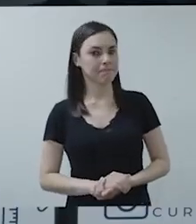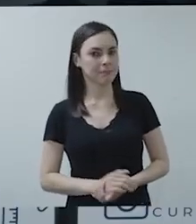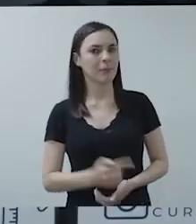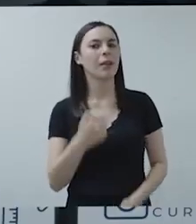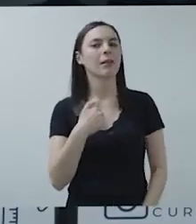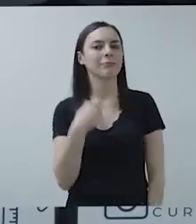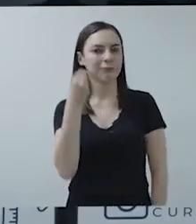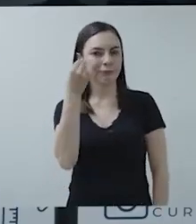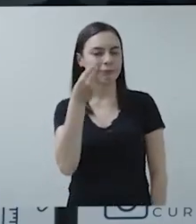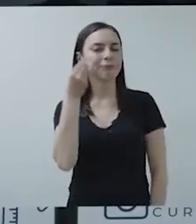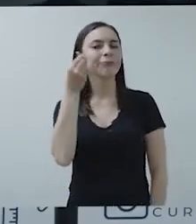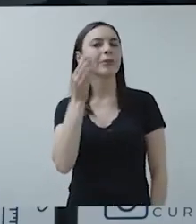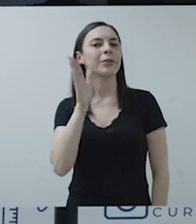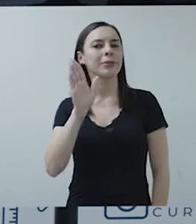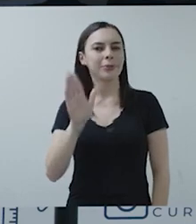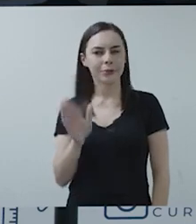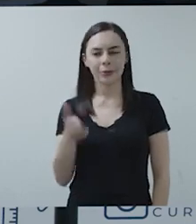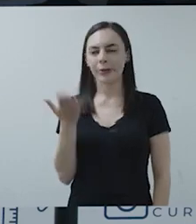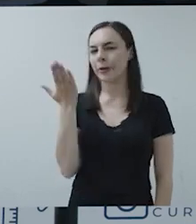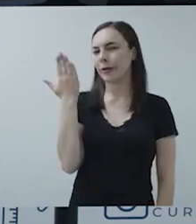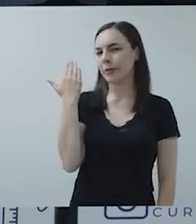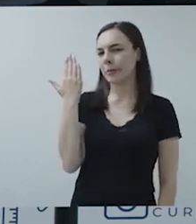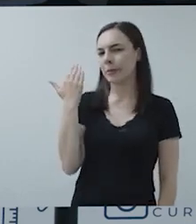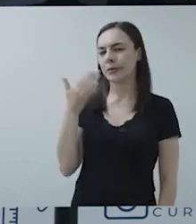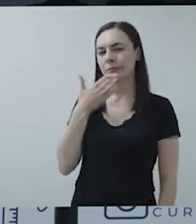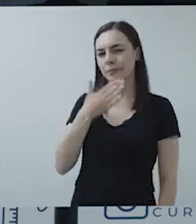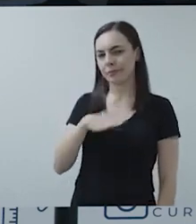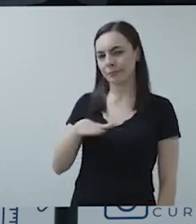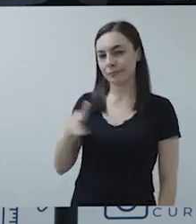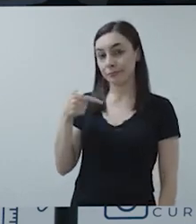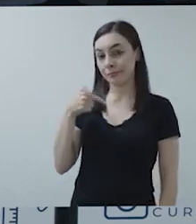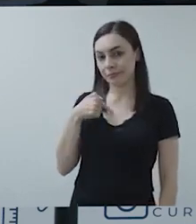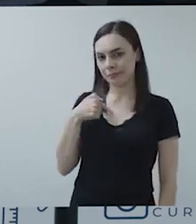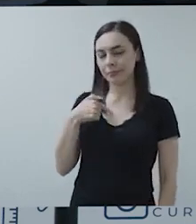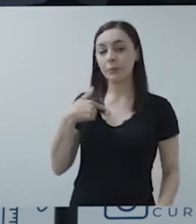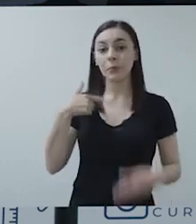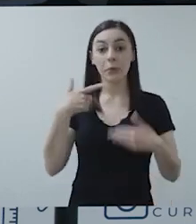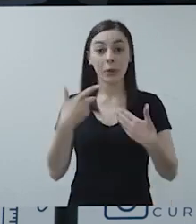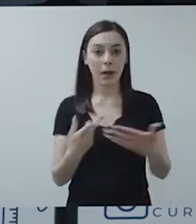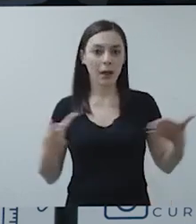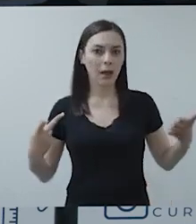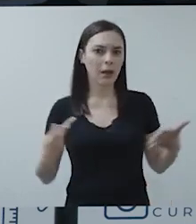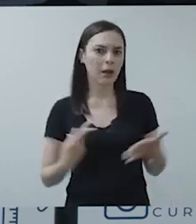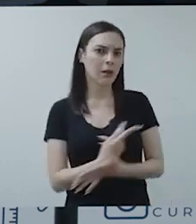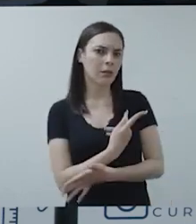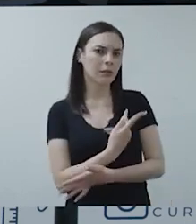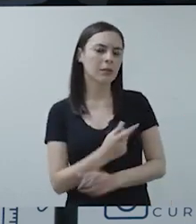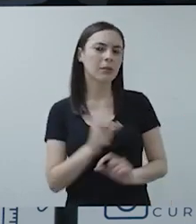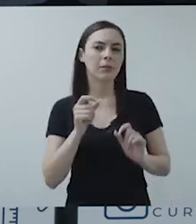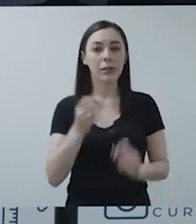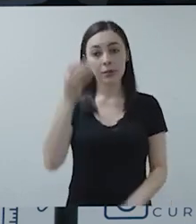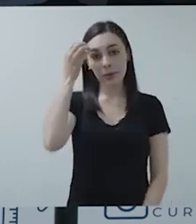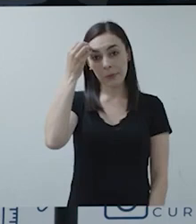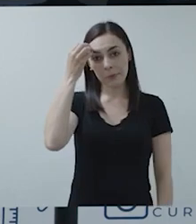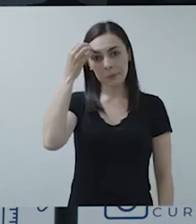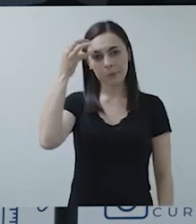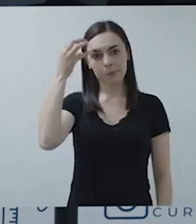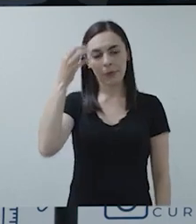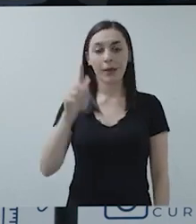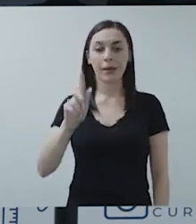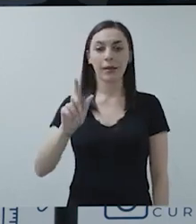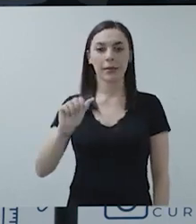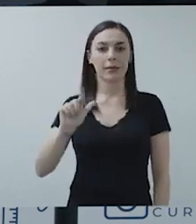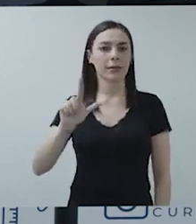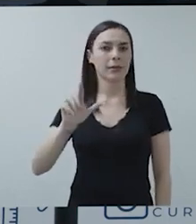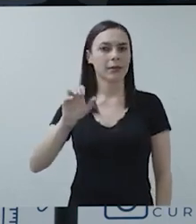já aconteceu, principalmente quando eu era criança. Quando isso acontece, nós falamos que temos um galo na